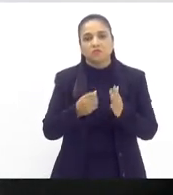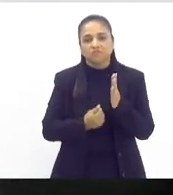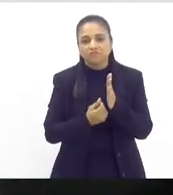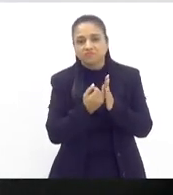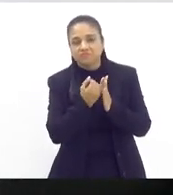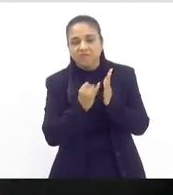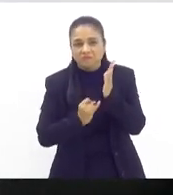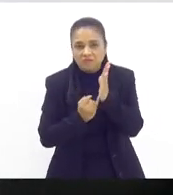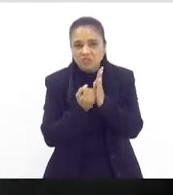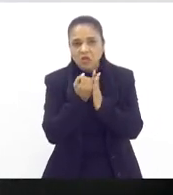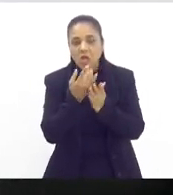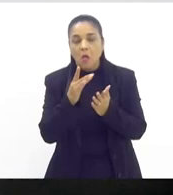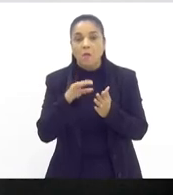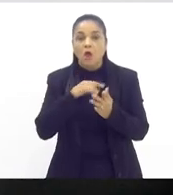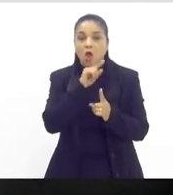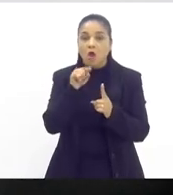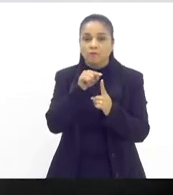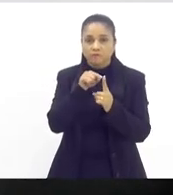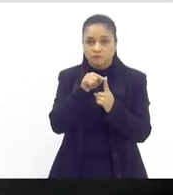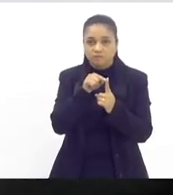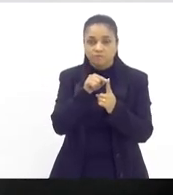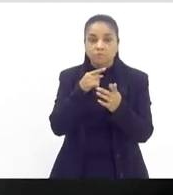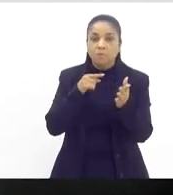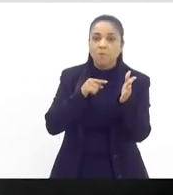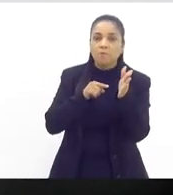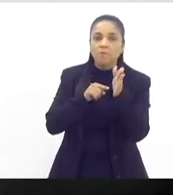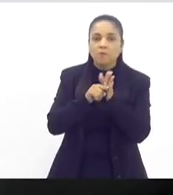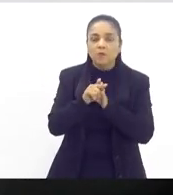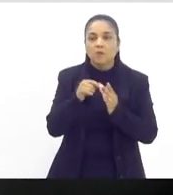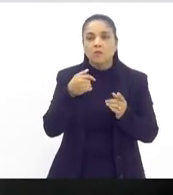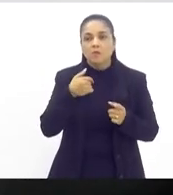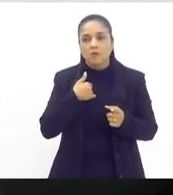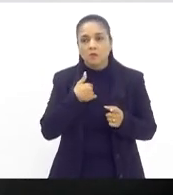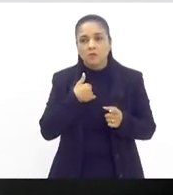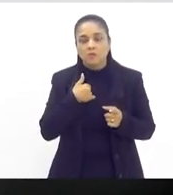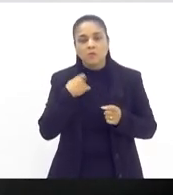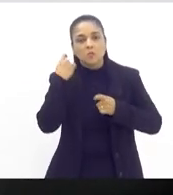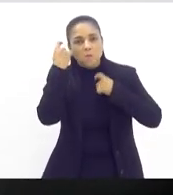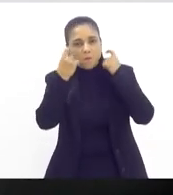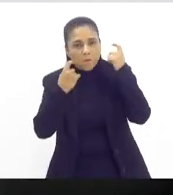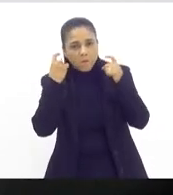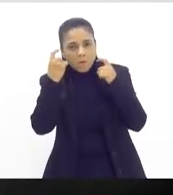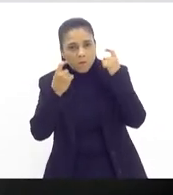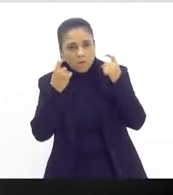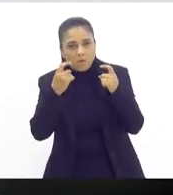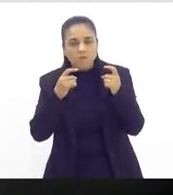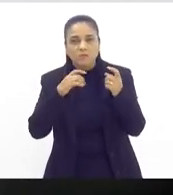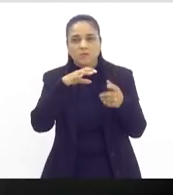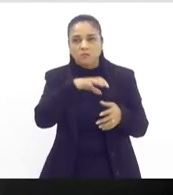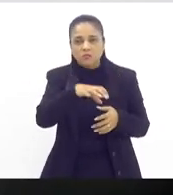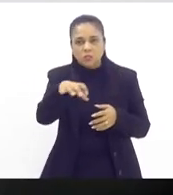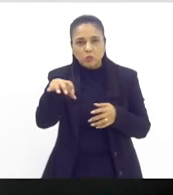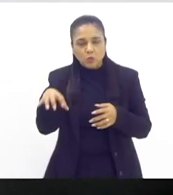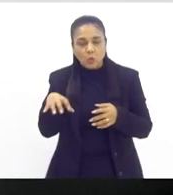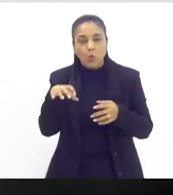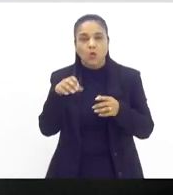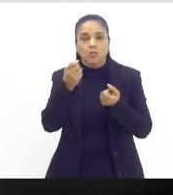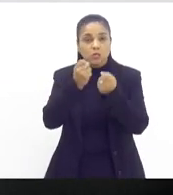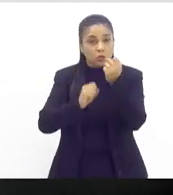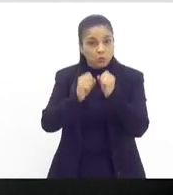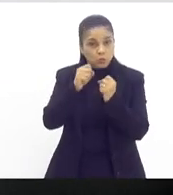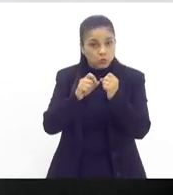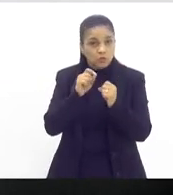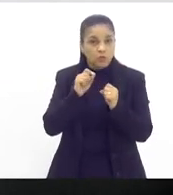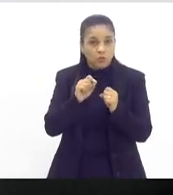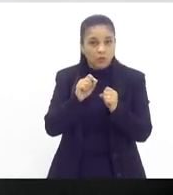Mas... objetivamente para a pergunta, o que muito está preocupando, principalmente o setor da indústria, nesse momento,